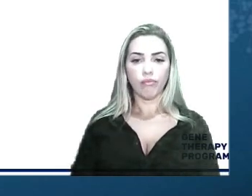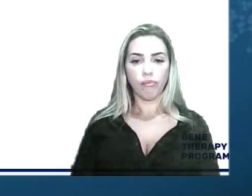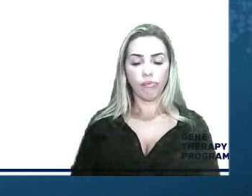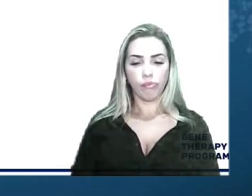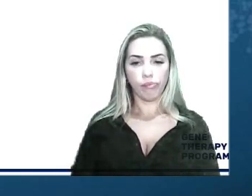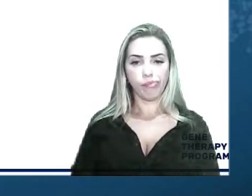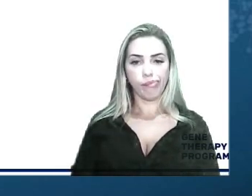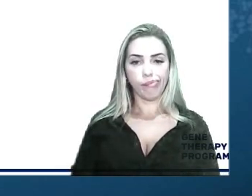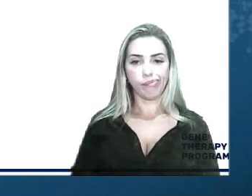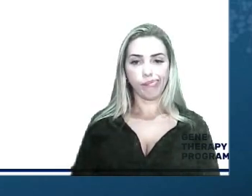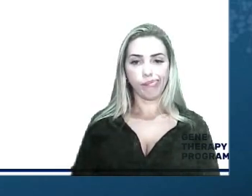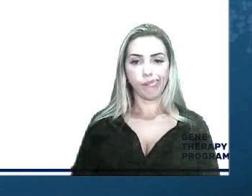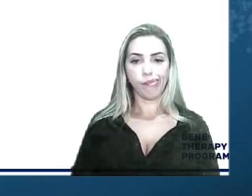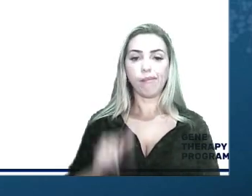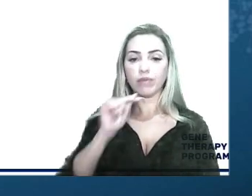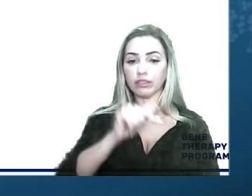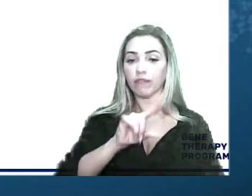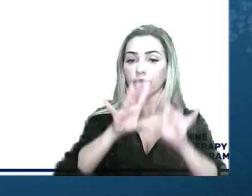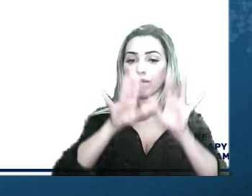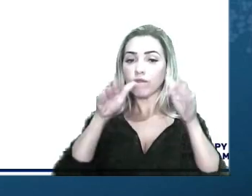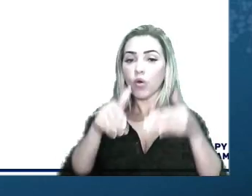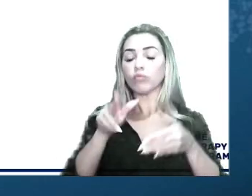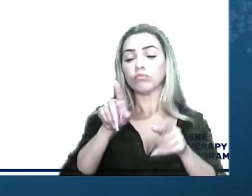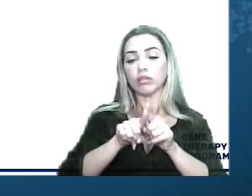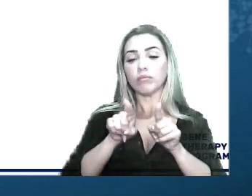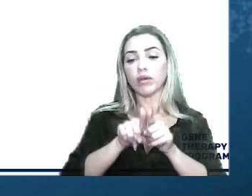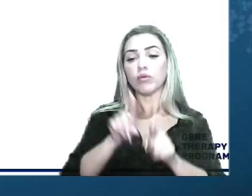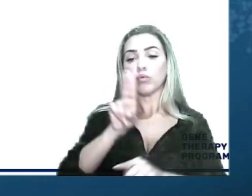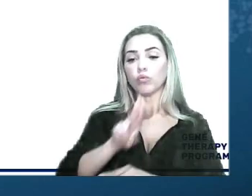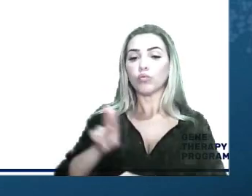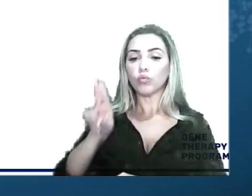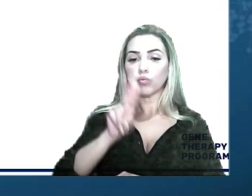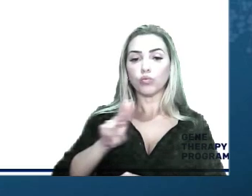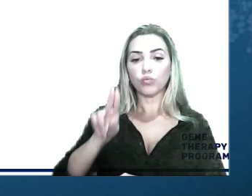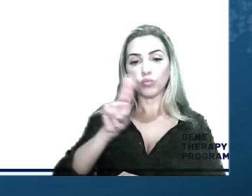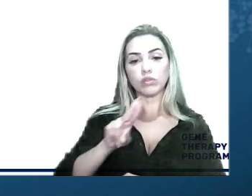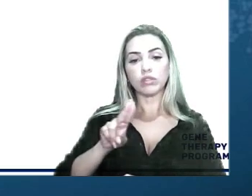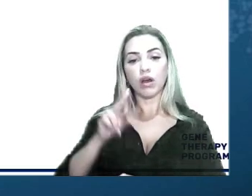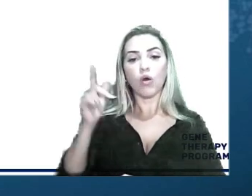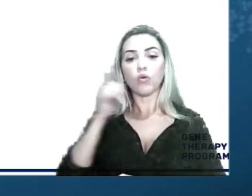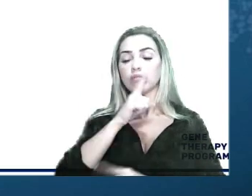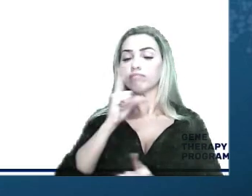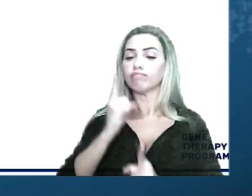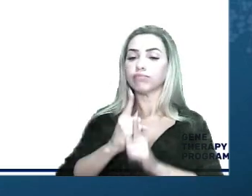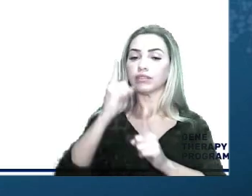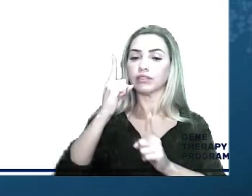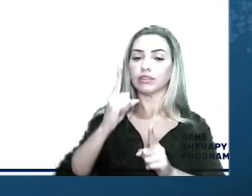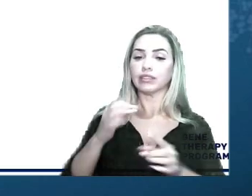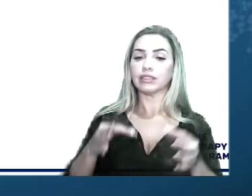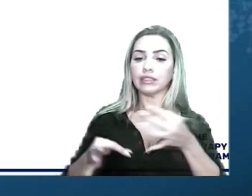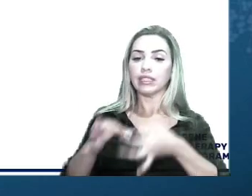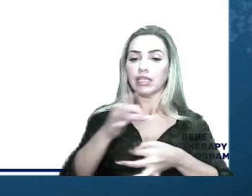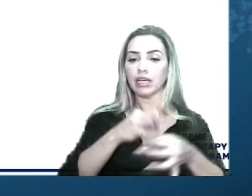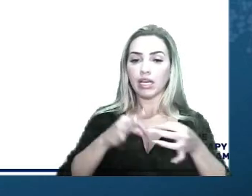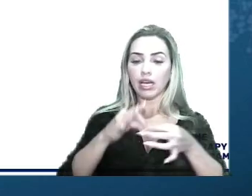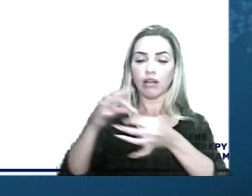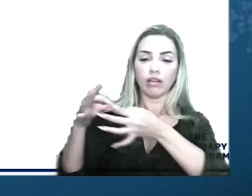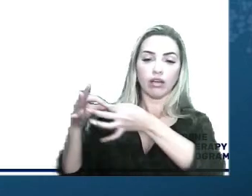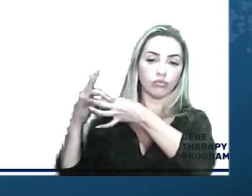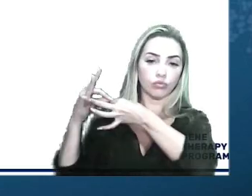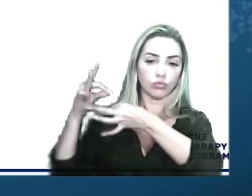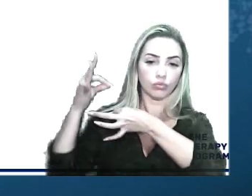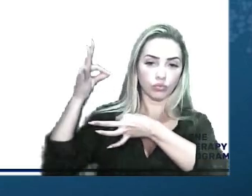E essa abordagem também é usada para acertar células da espinha